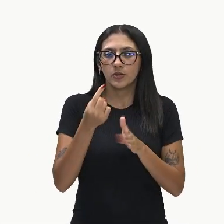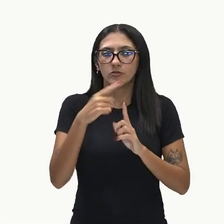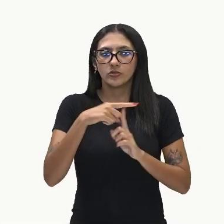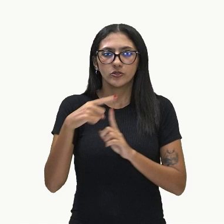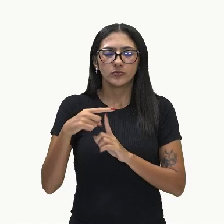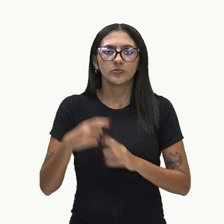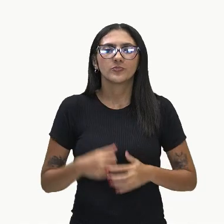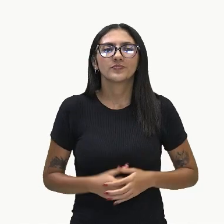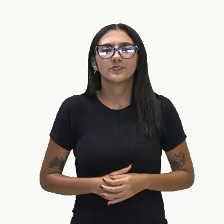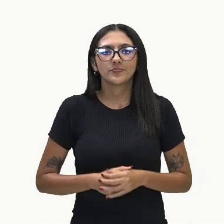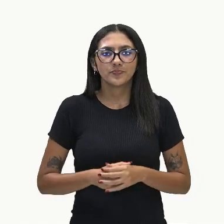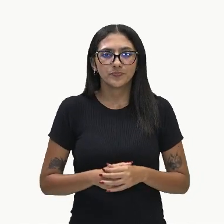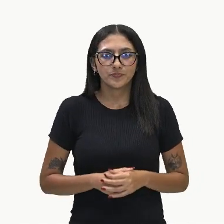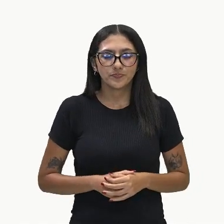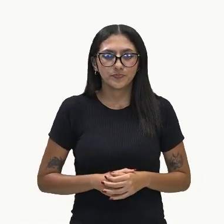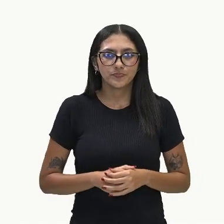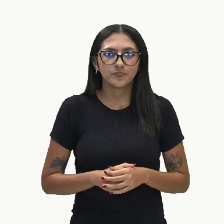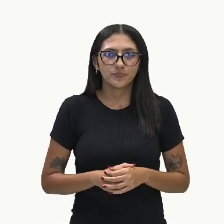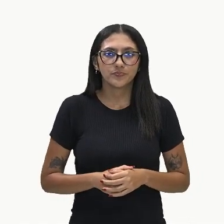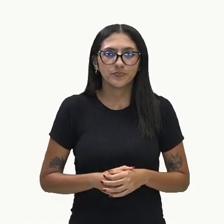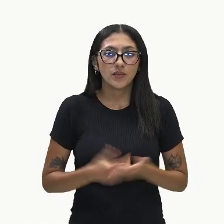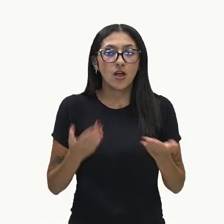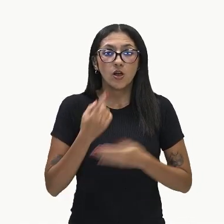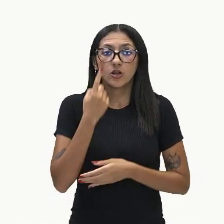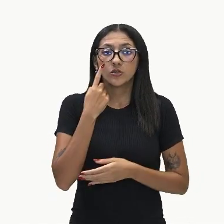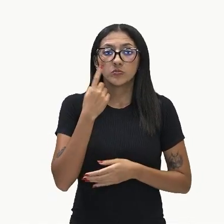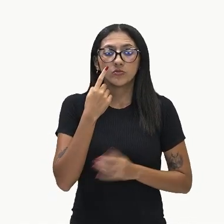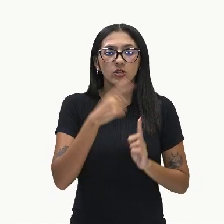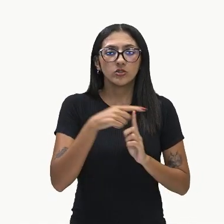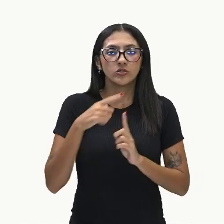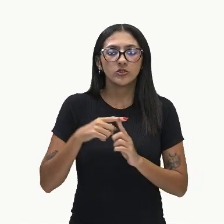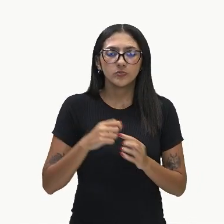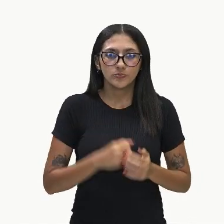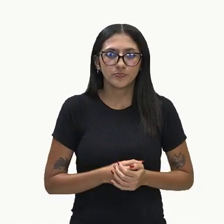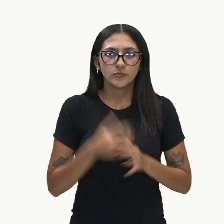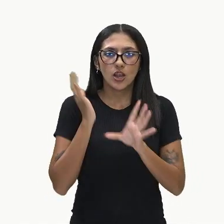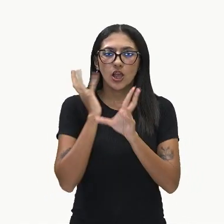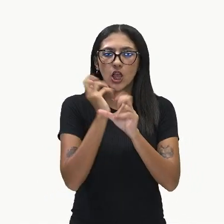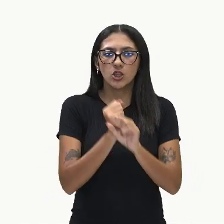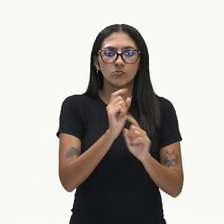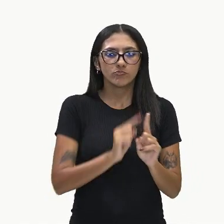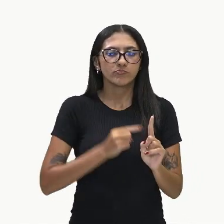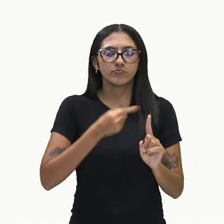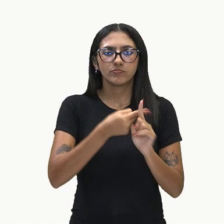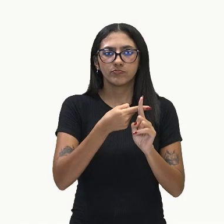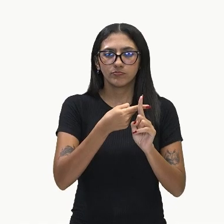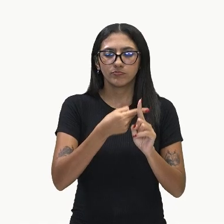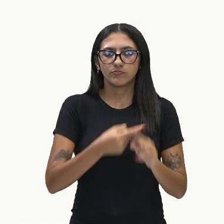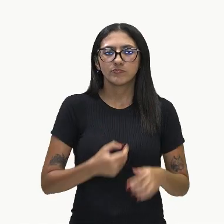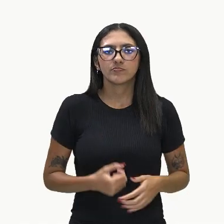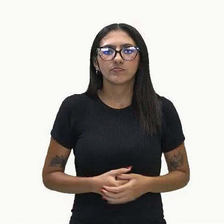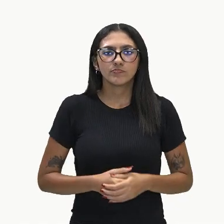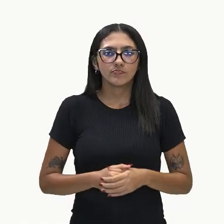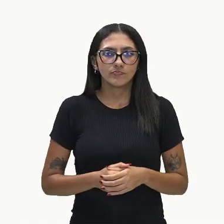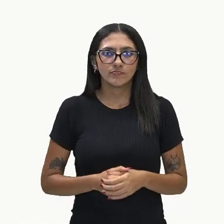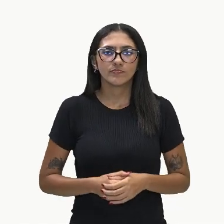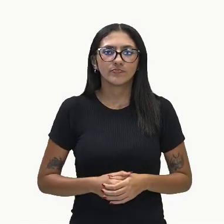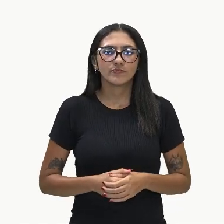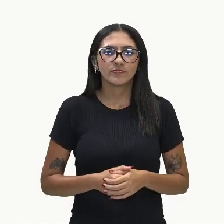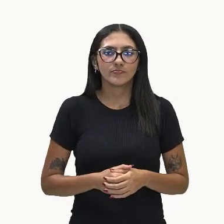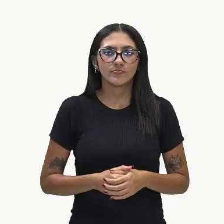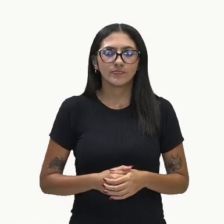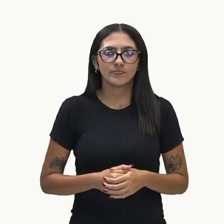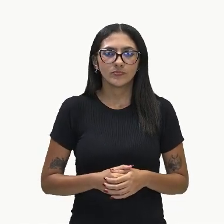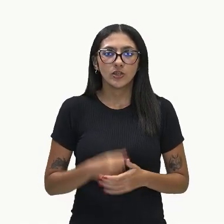grau. Mais especificamente, a gente vai aqui ver o método da adição. Veremos a seguir